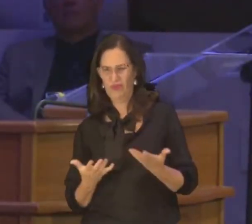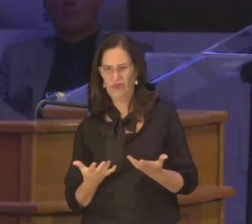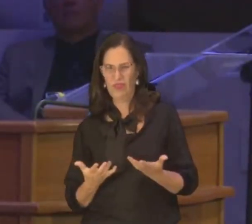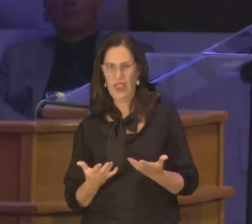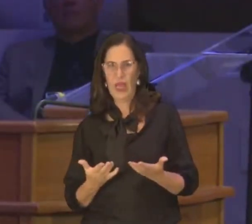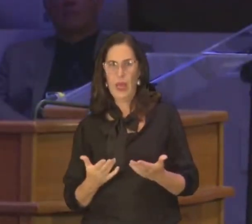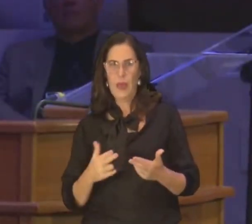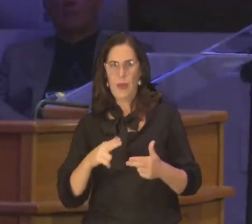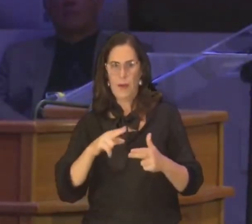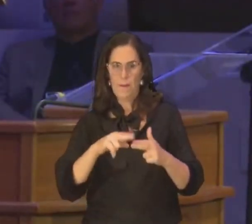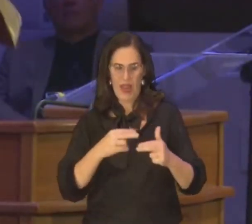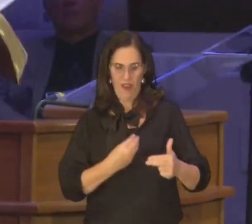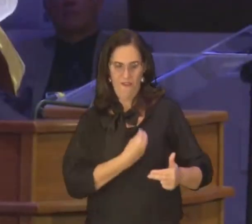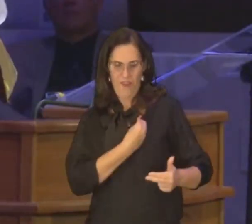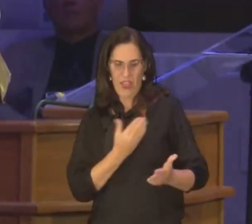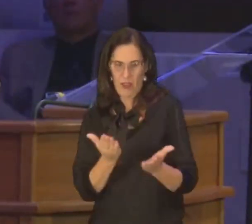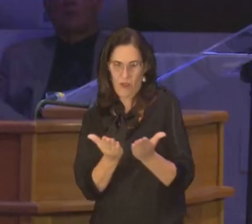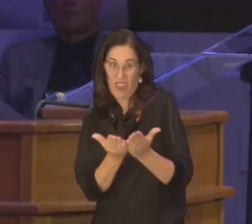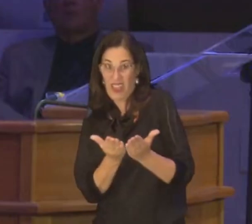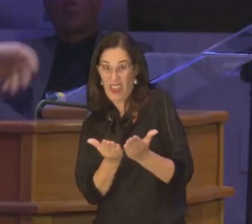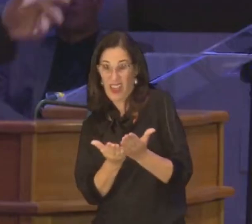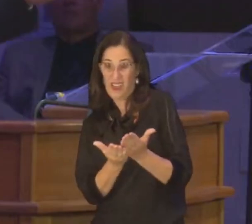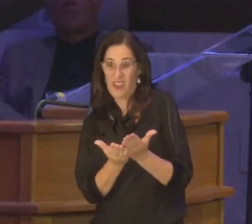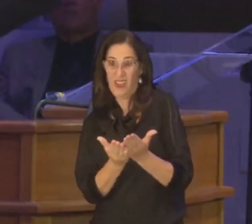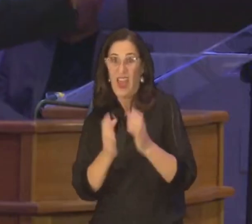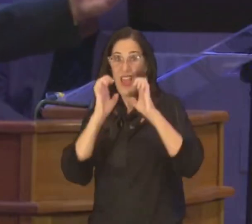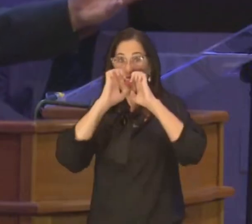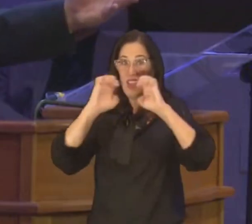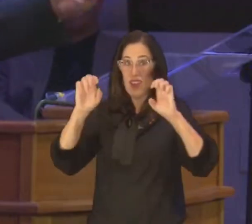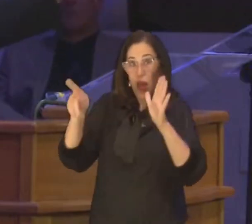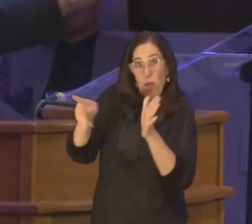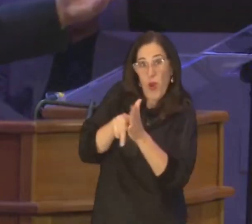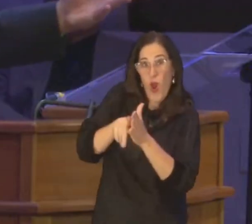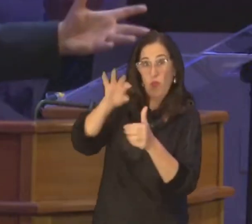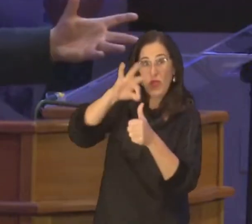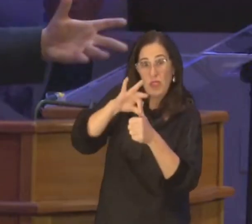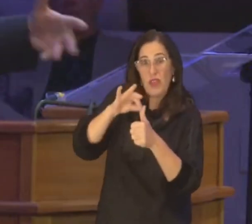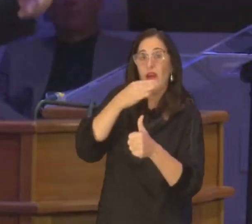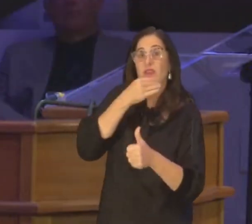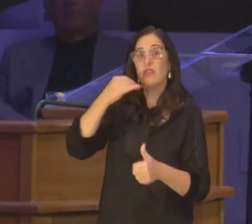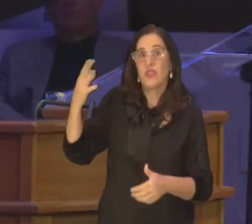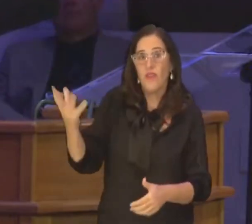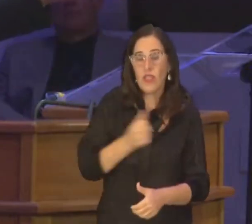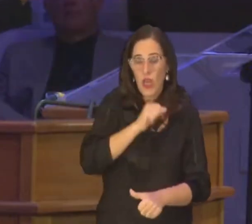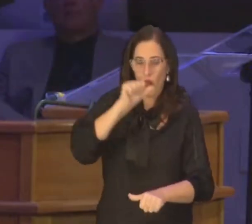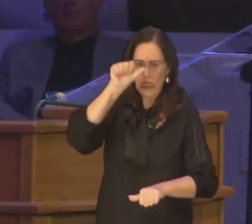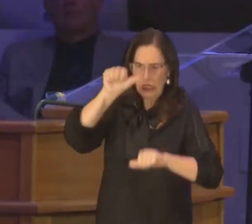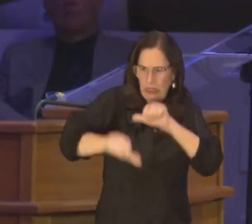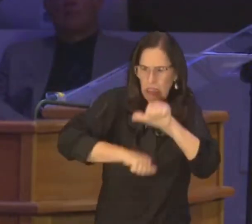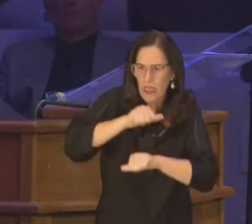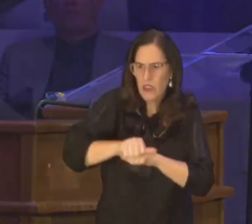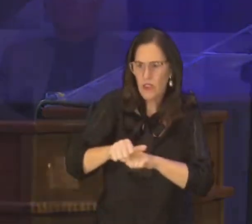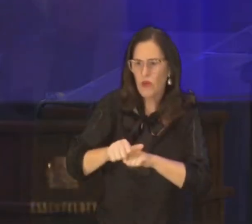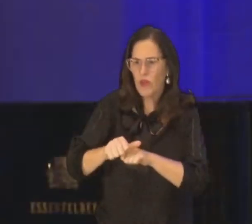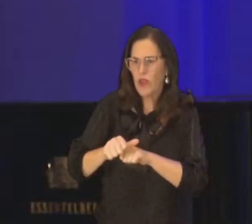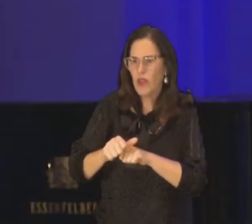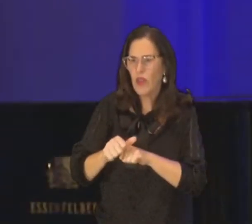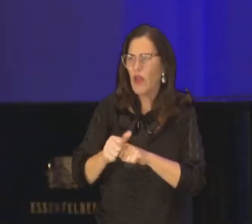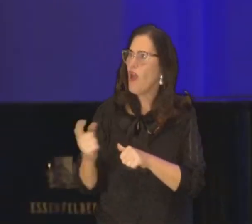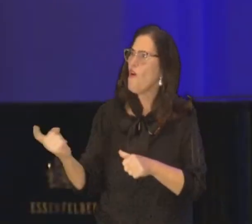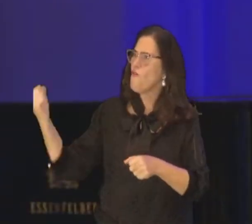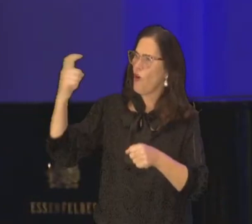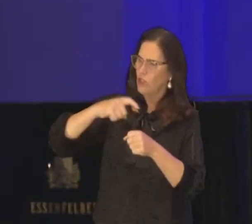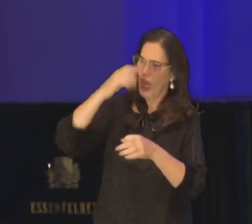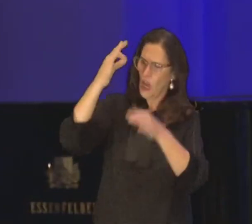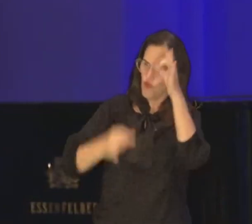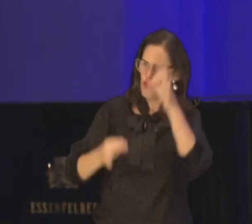pela presença cristã do Evangelho de Cristo, Salvador, transformador, que virá como juiz